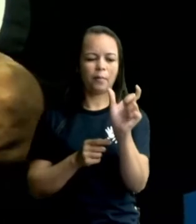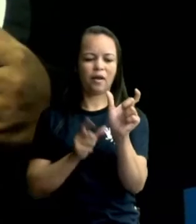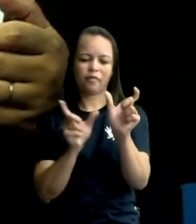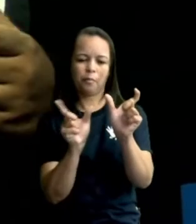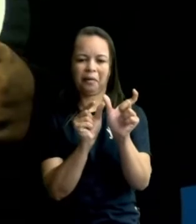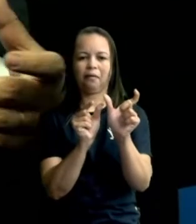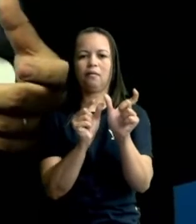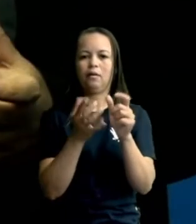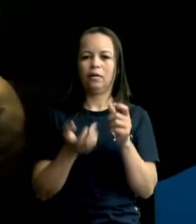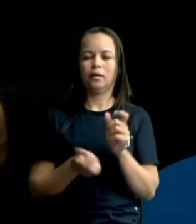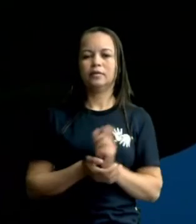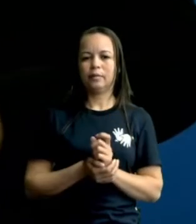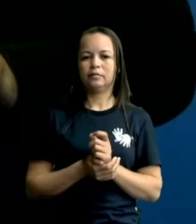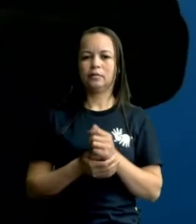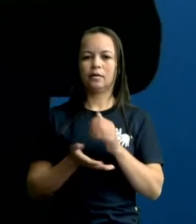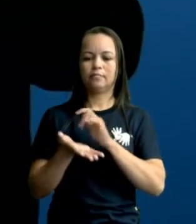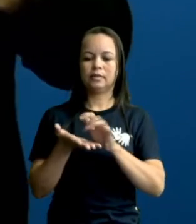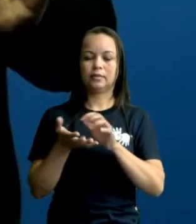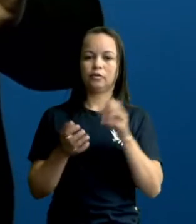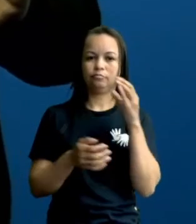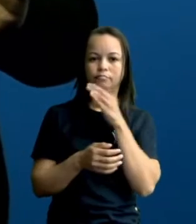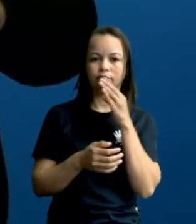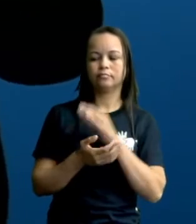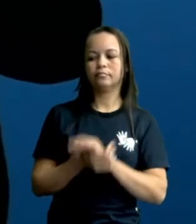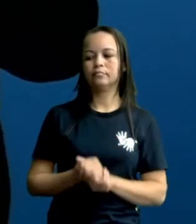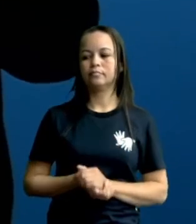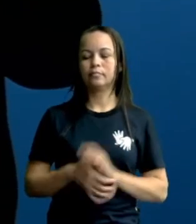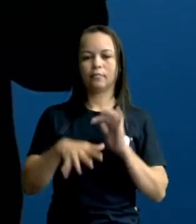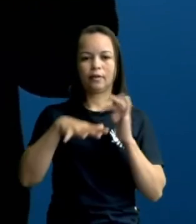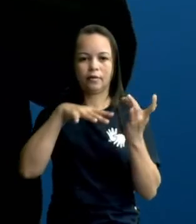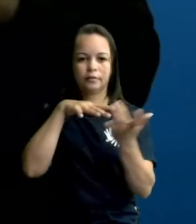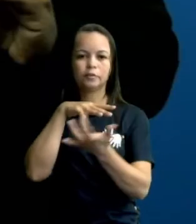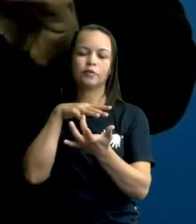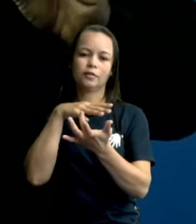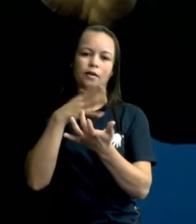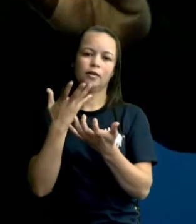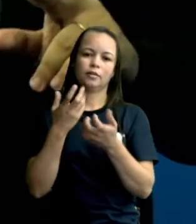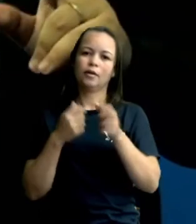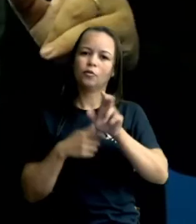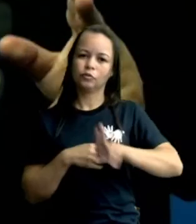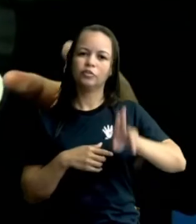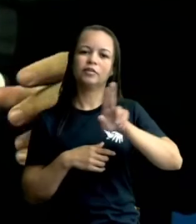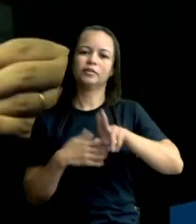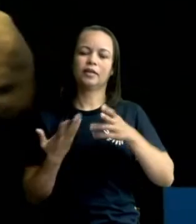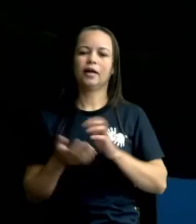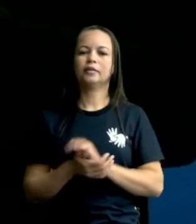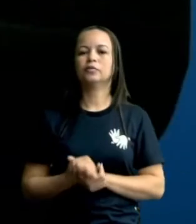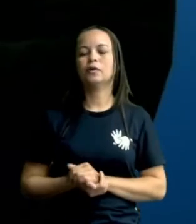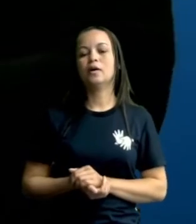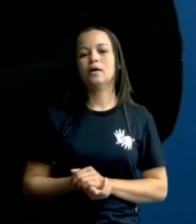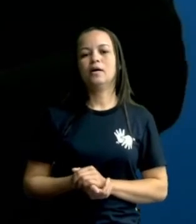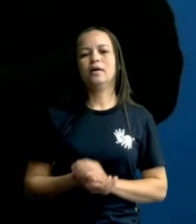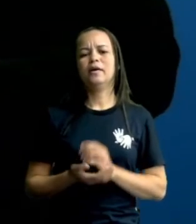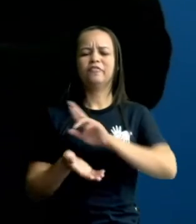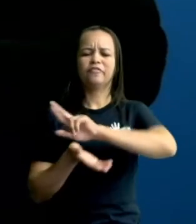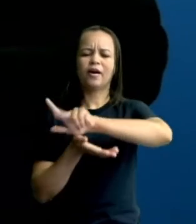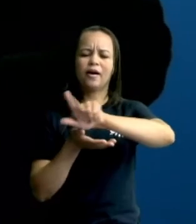né, para tornar aquela mensagem rápida. Redes sociais, isso é muito utilizado, né? O hashtag,